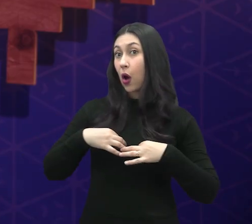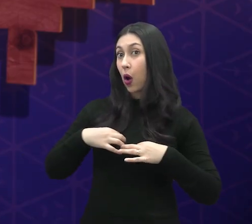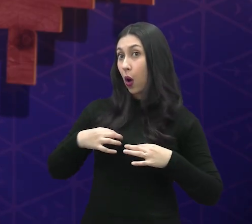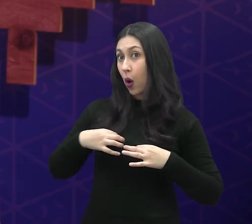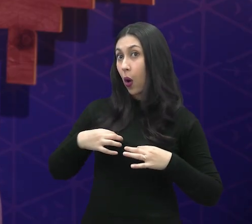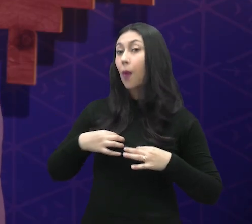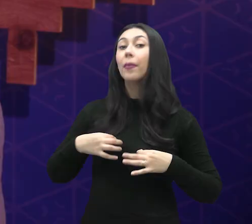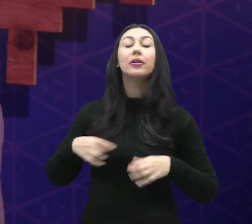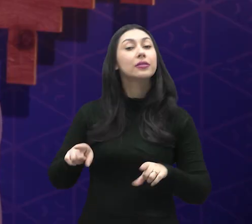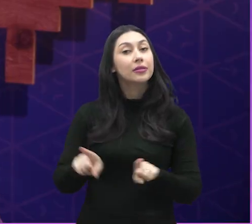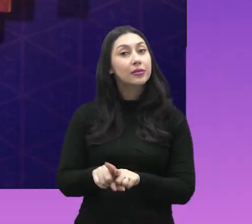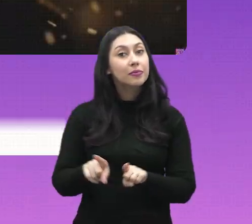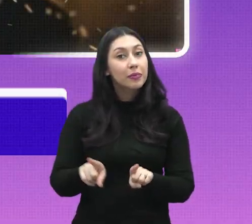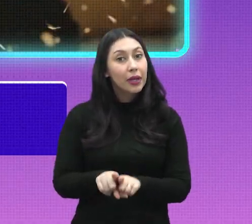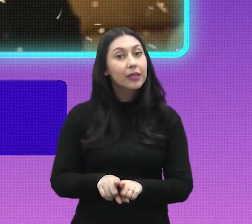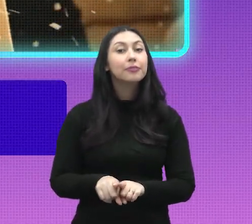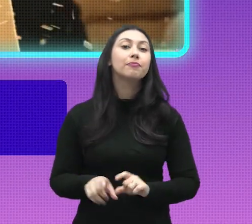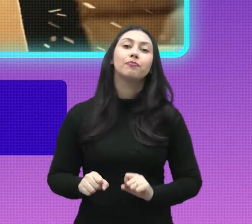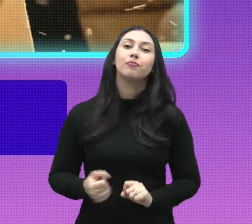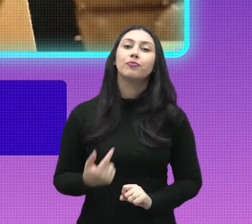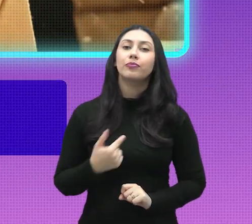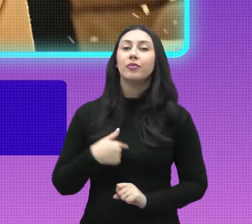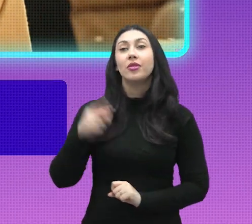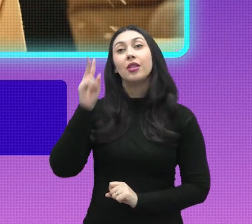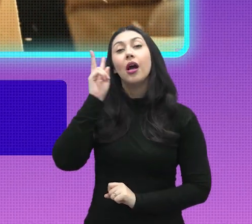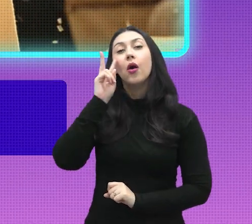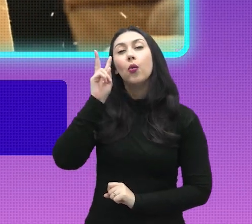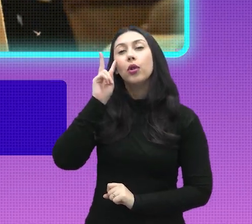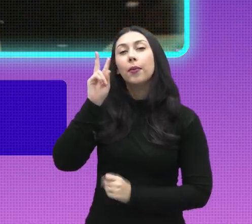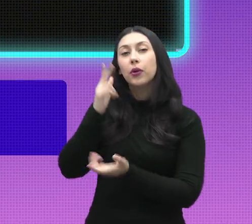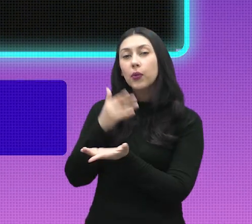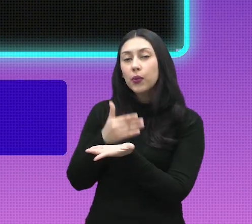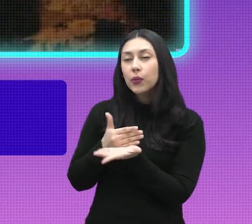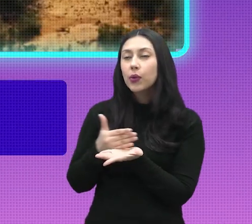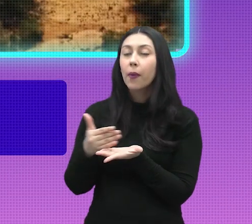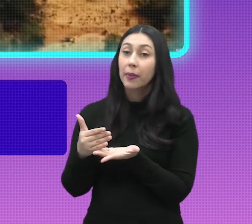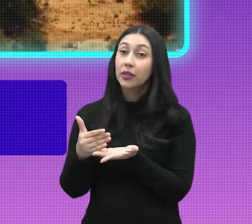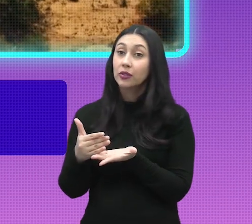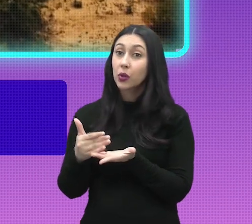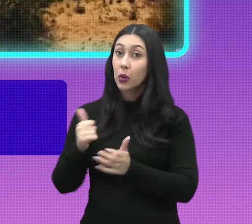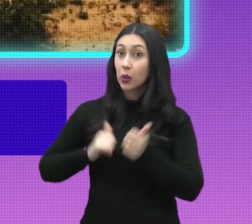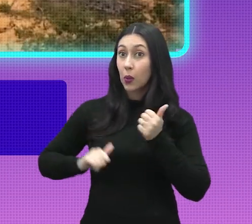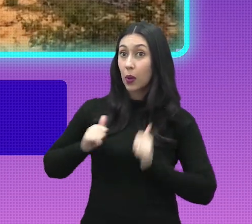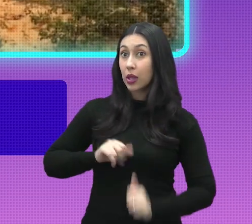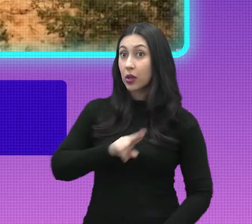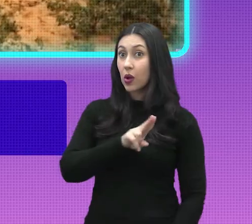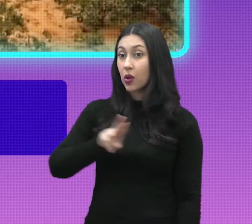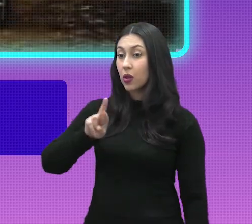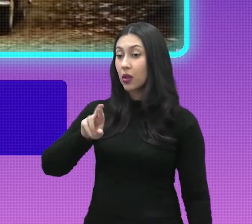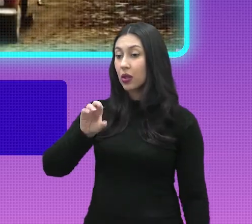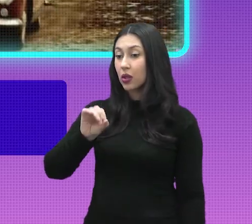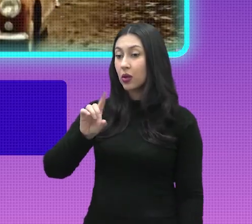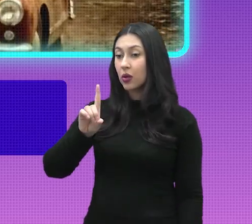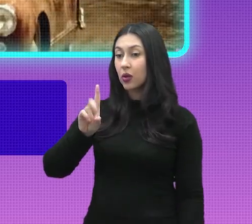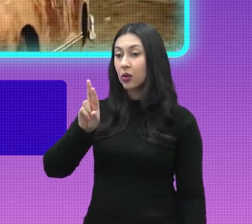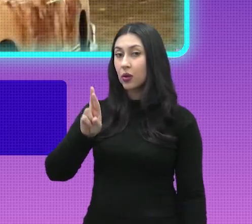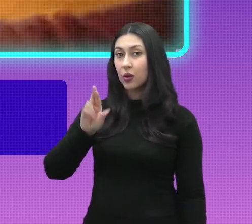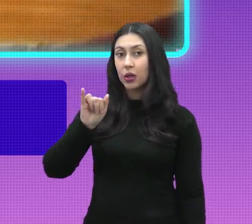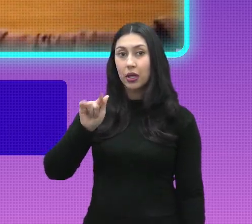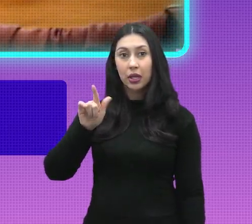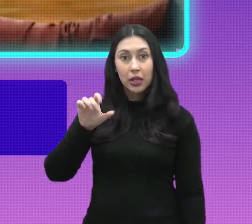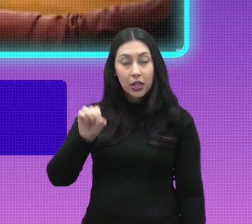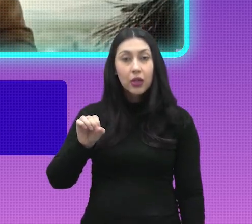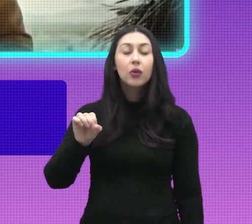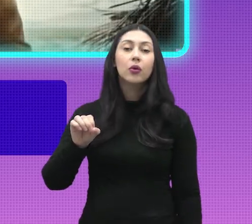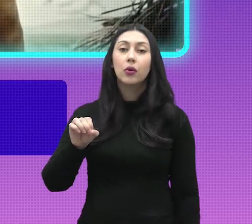figurinização dos personagens, e eu lembro dos primeiros episódios em que o Rodrigo Santoro fazia lá